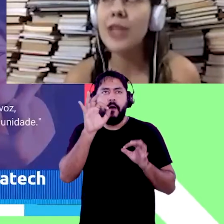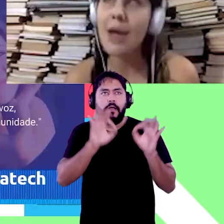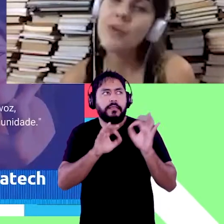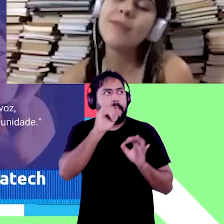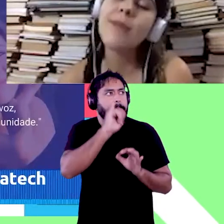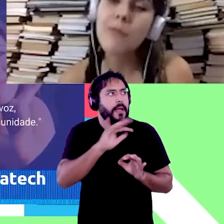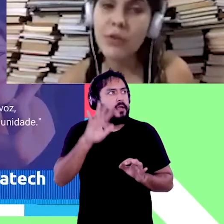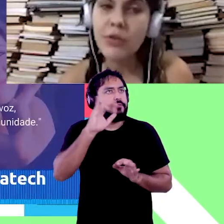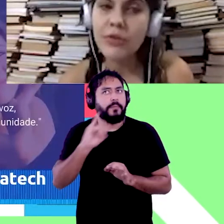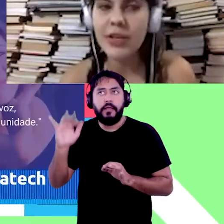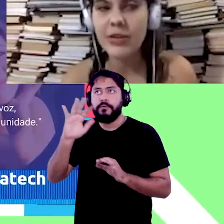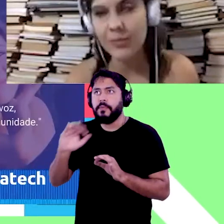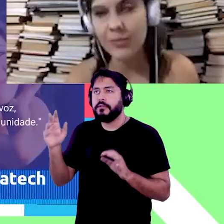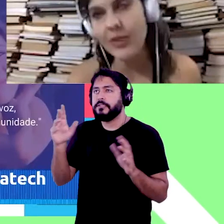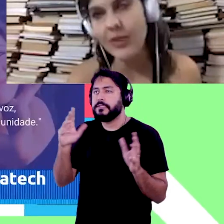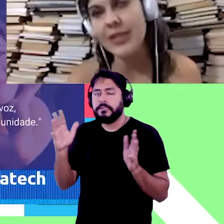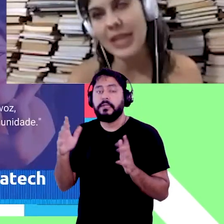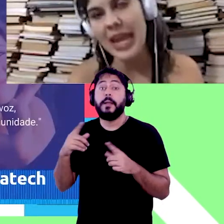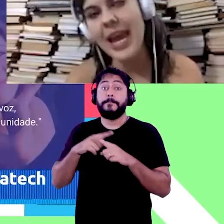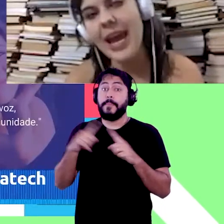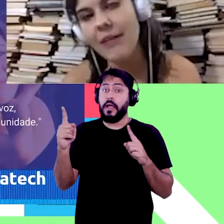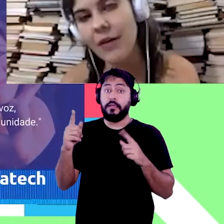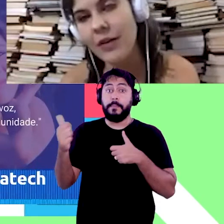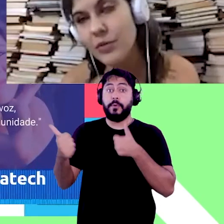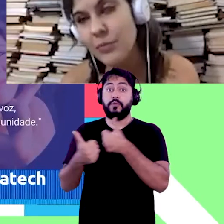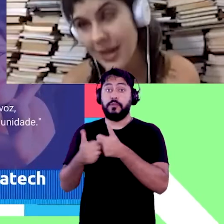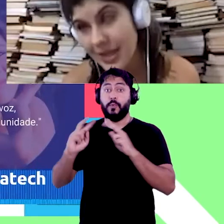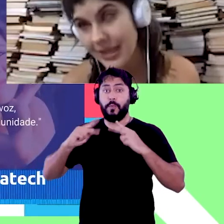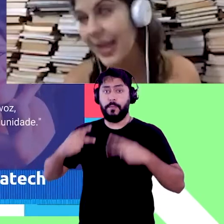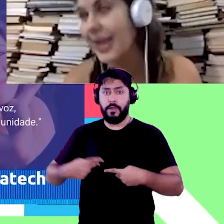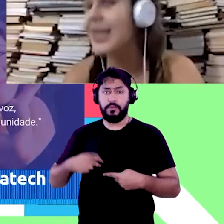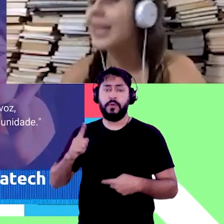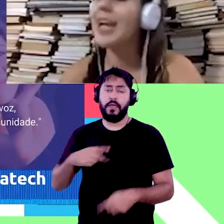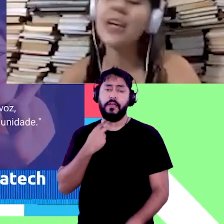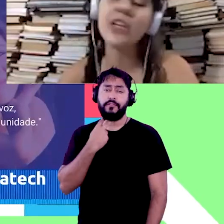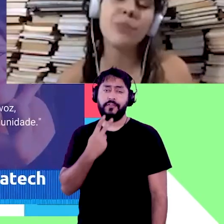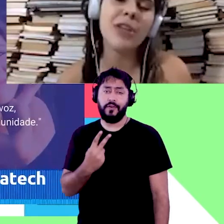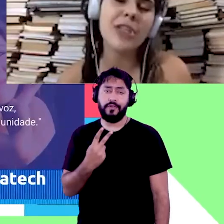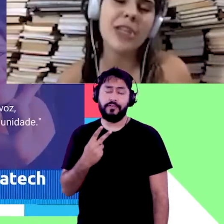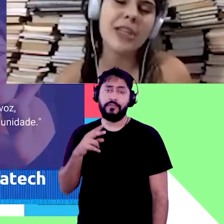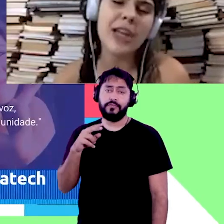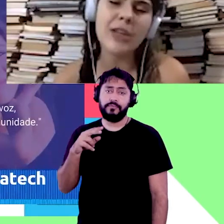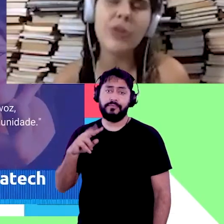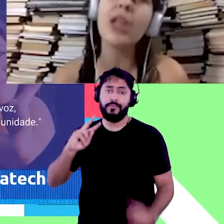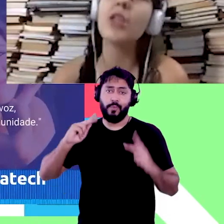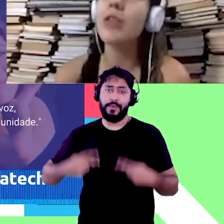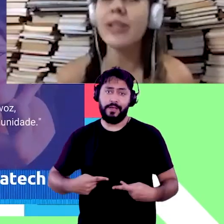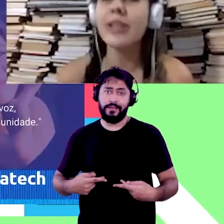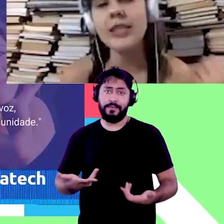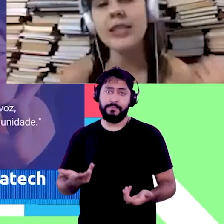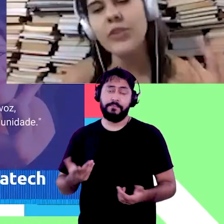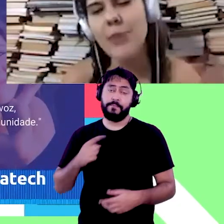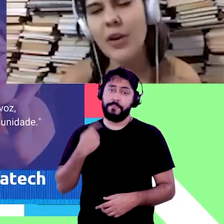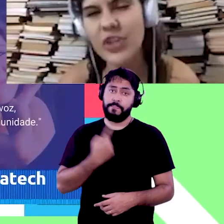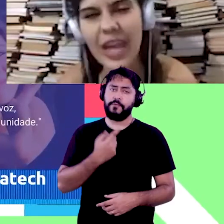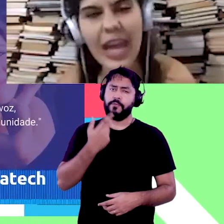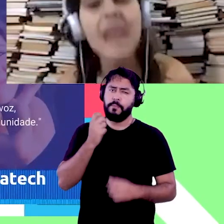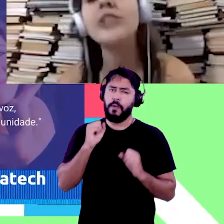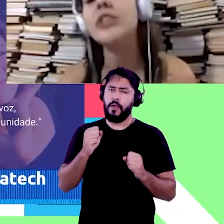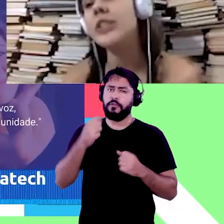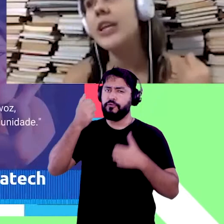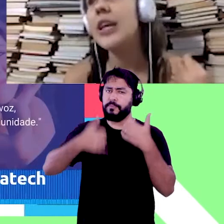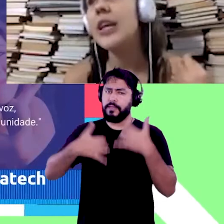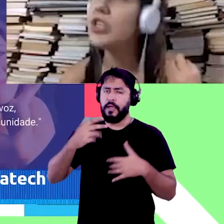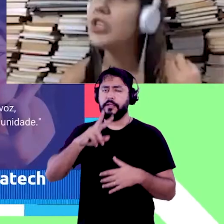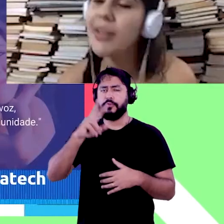que aproxima muito os seres humanos é a voz humana, né? Aí a gente pode trazer à tona toda essa questão de